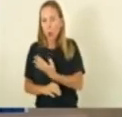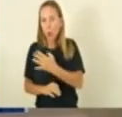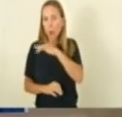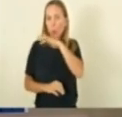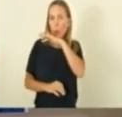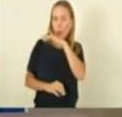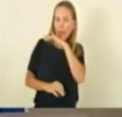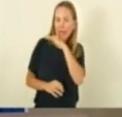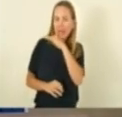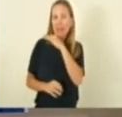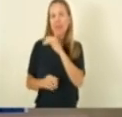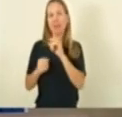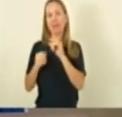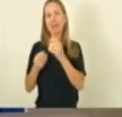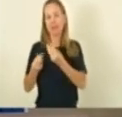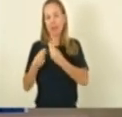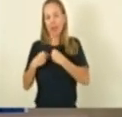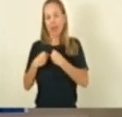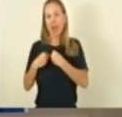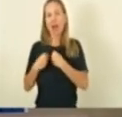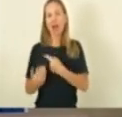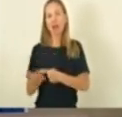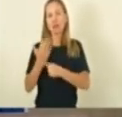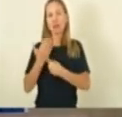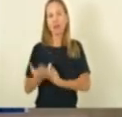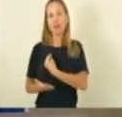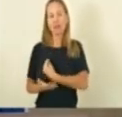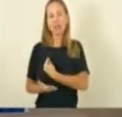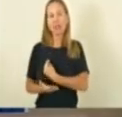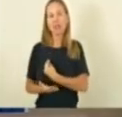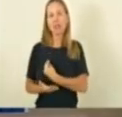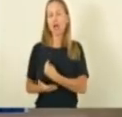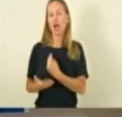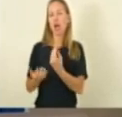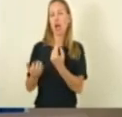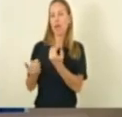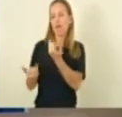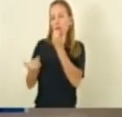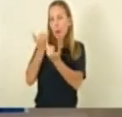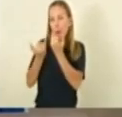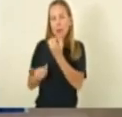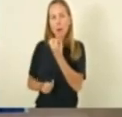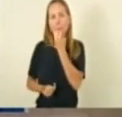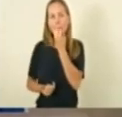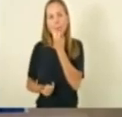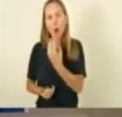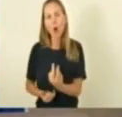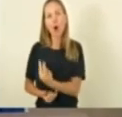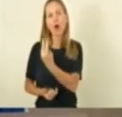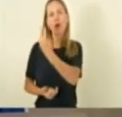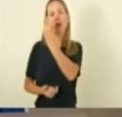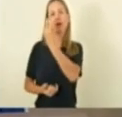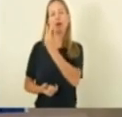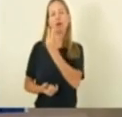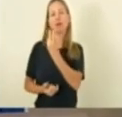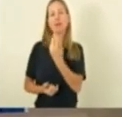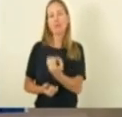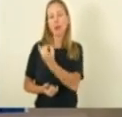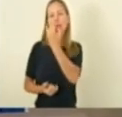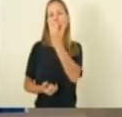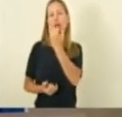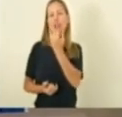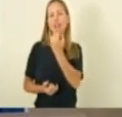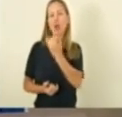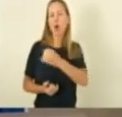que pode fazer diferença ou não na nossa vida, aquilo que é informação válida ou não, aquilo que é cultura ou não, aquilo que é